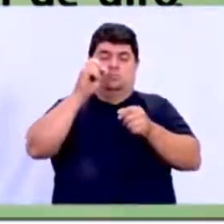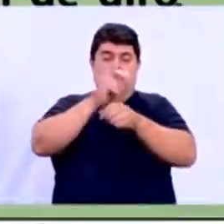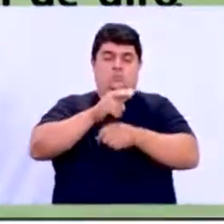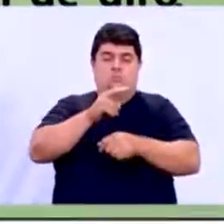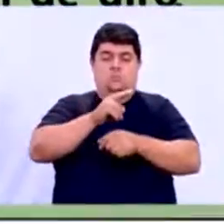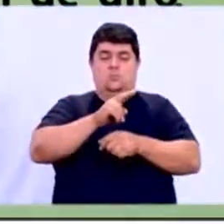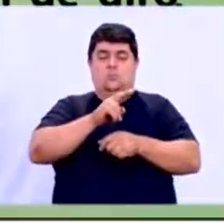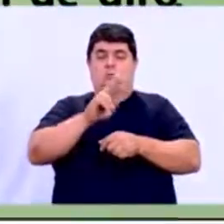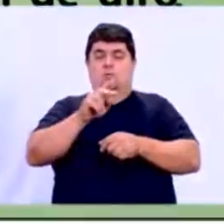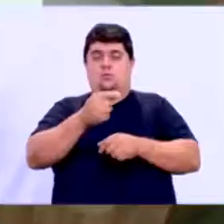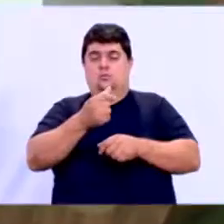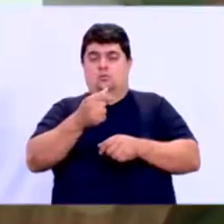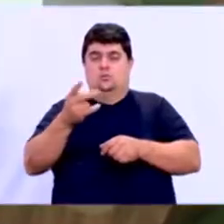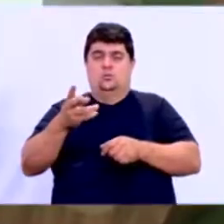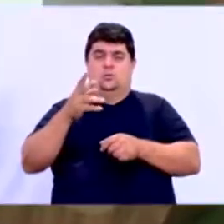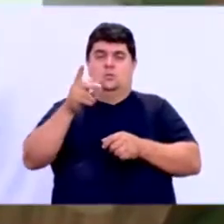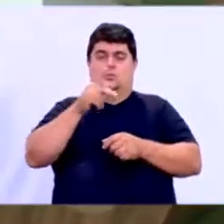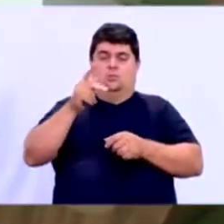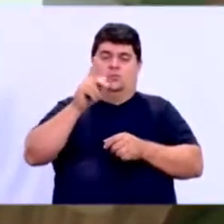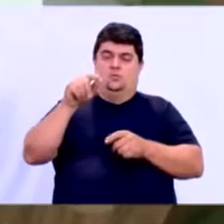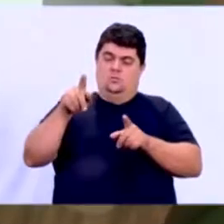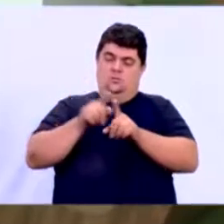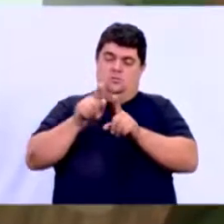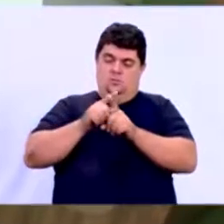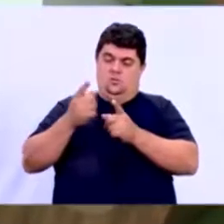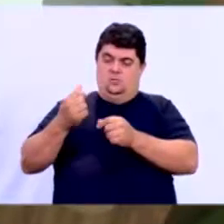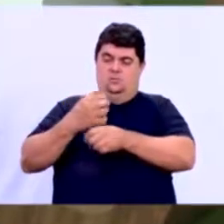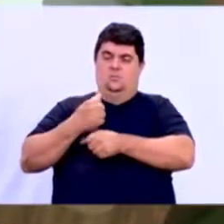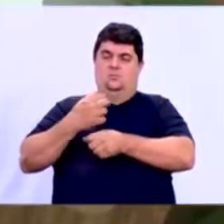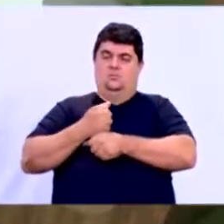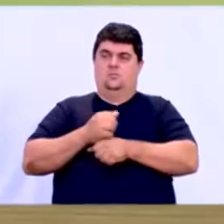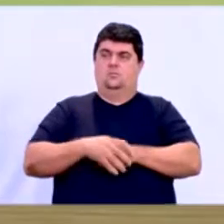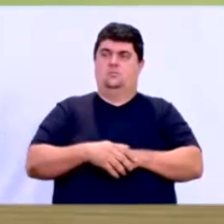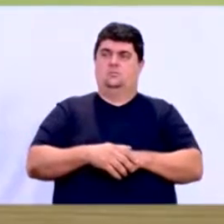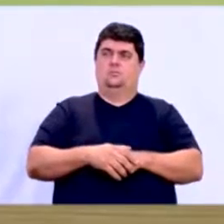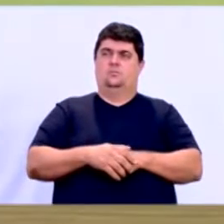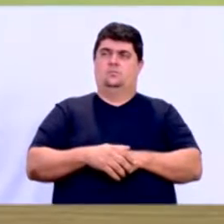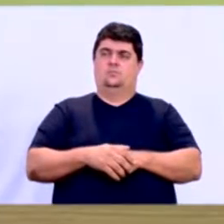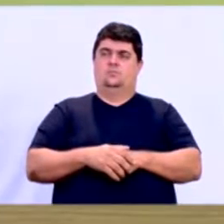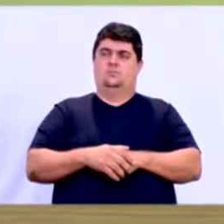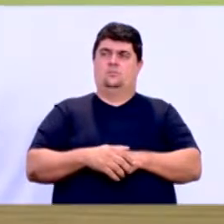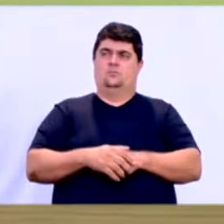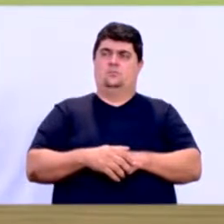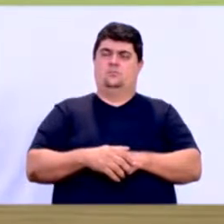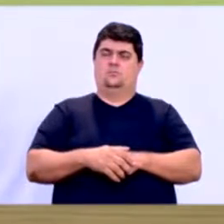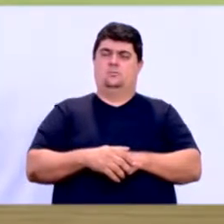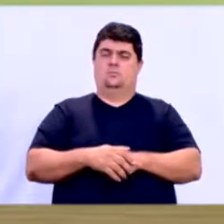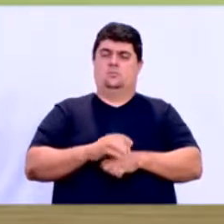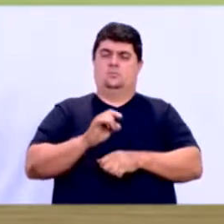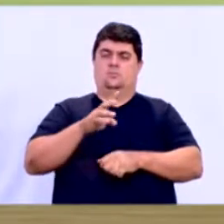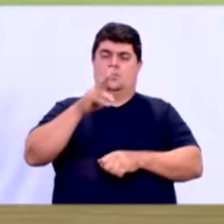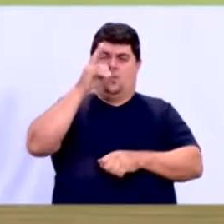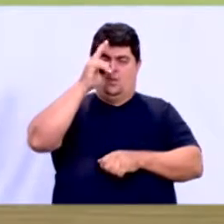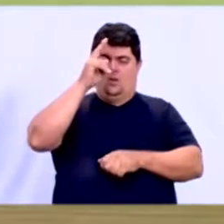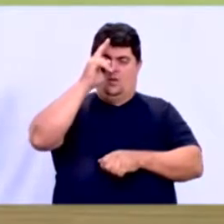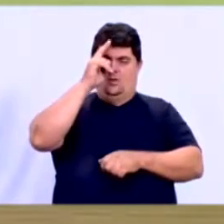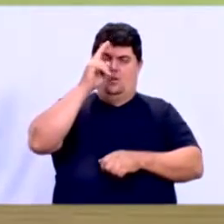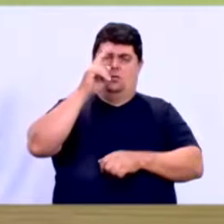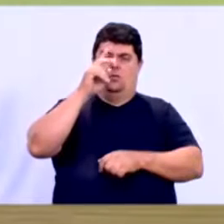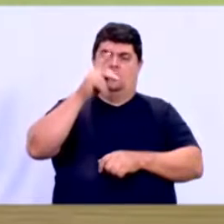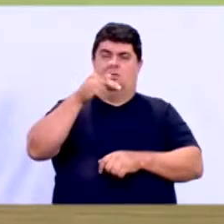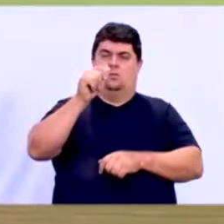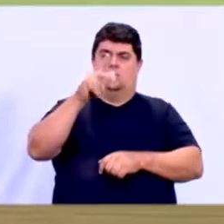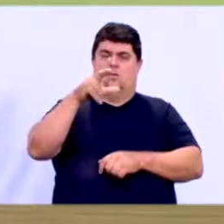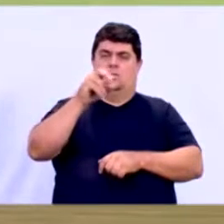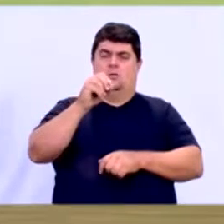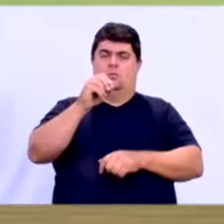professor Gilberto, que também é o nosso contador, né? Também. Professora, só assim, relembrar algumas situações do plano de